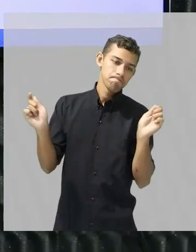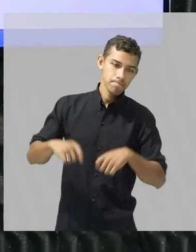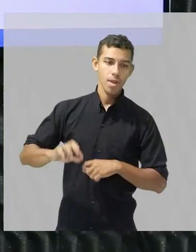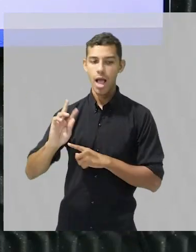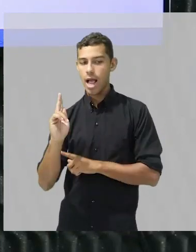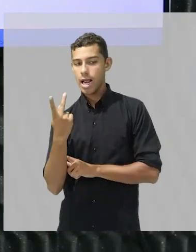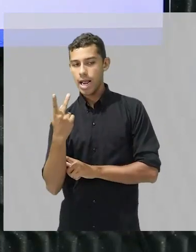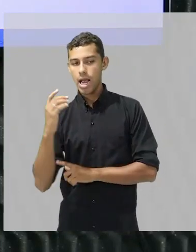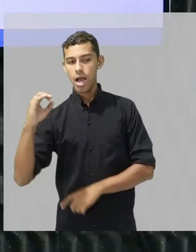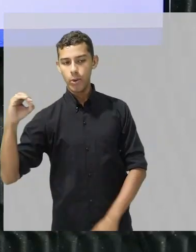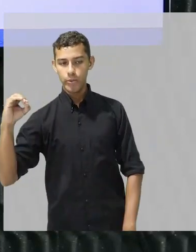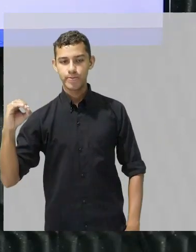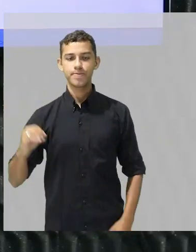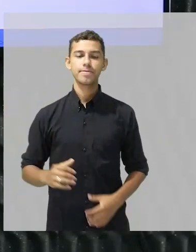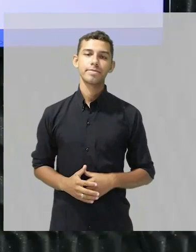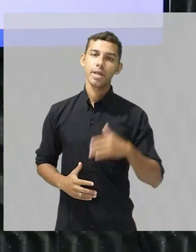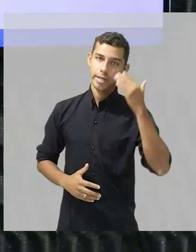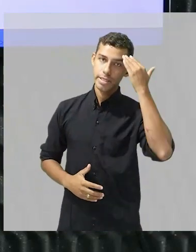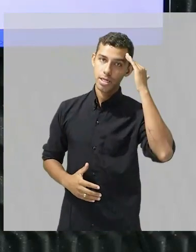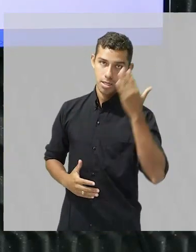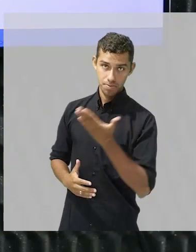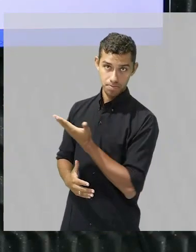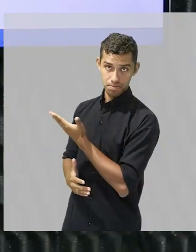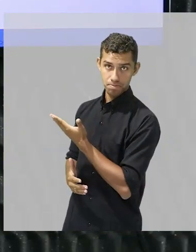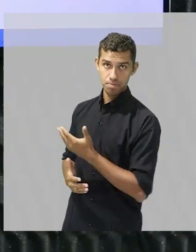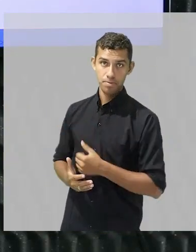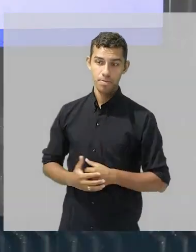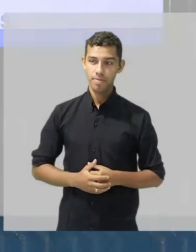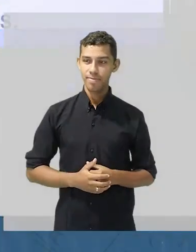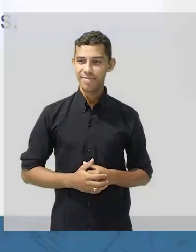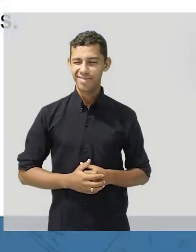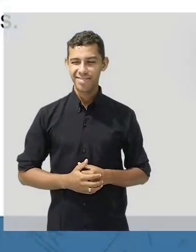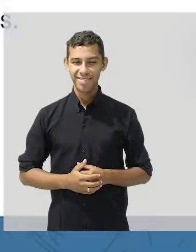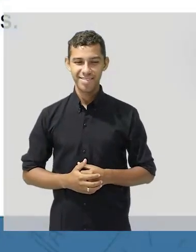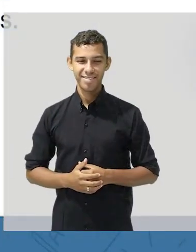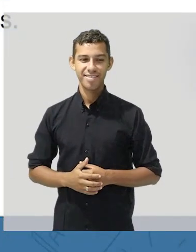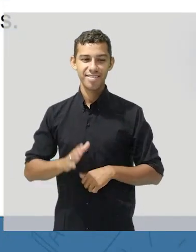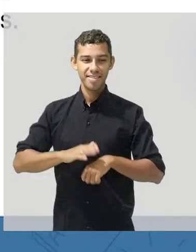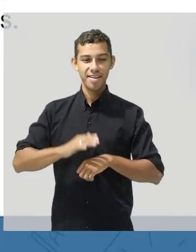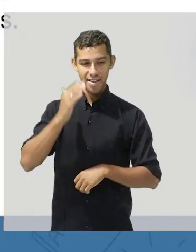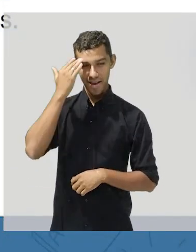processo, de H até O. Vamos entender aqui o que ele está falando. Ó, ele